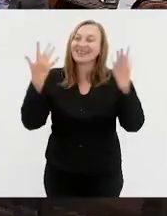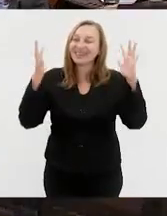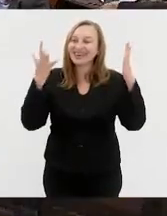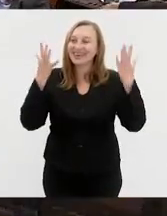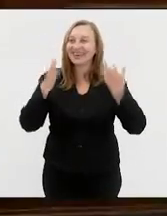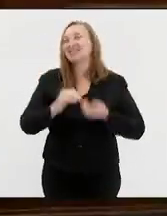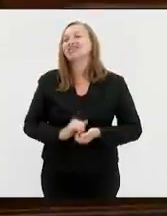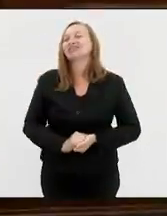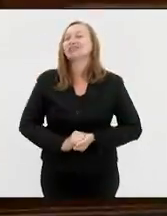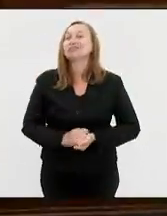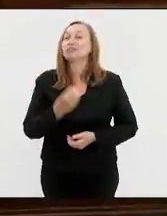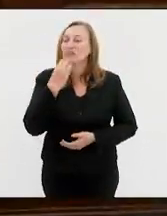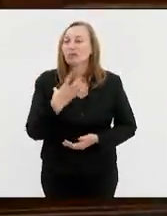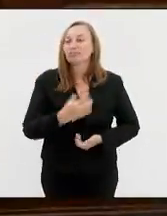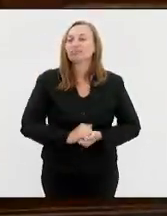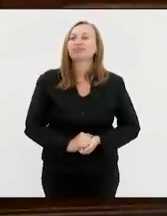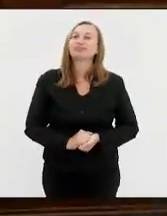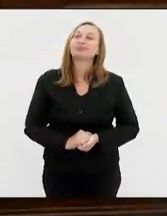Bom,